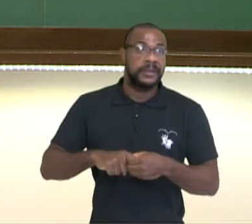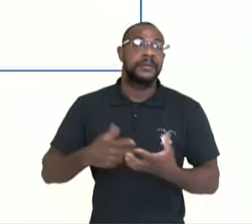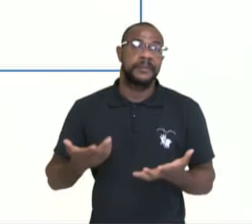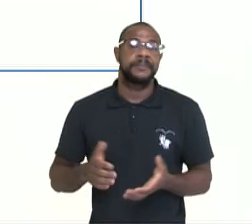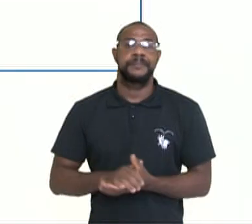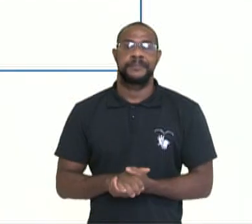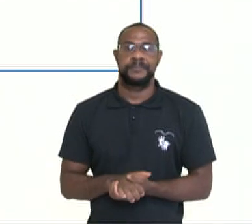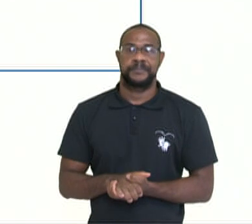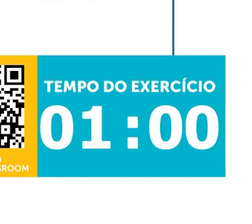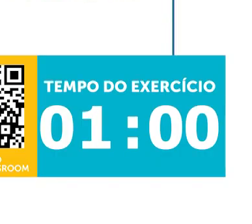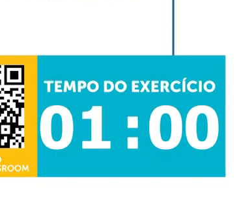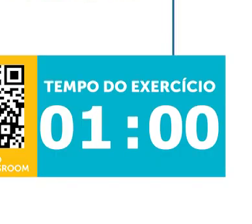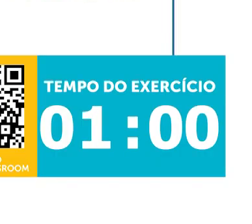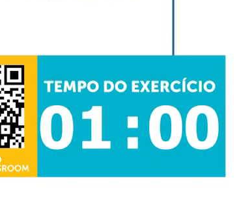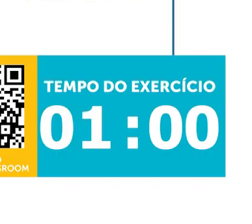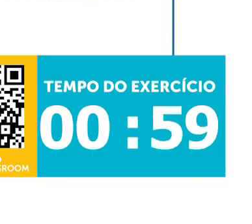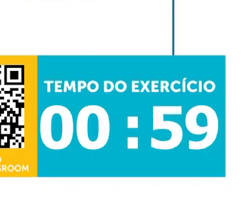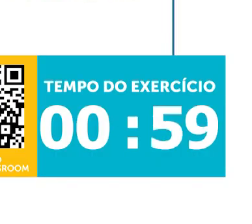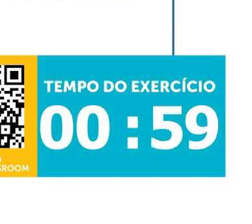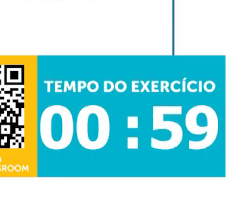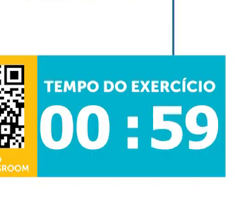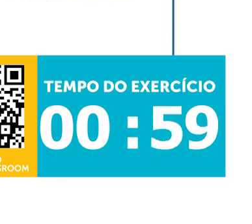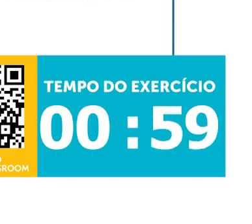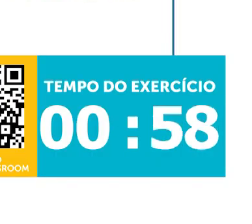de responder essa questão.